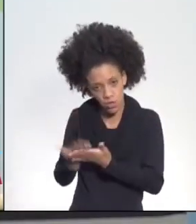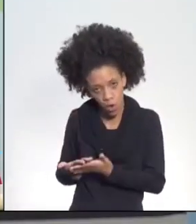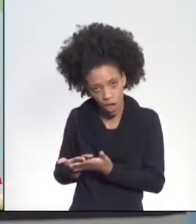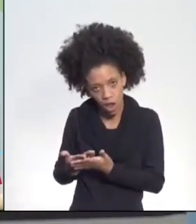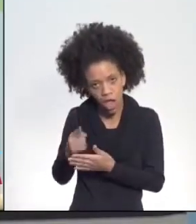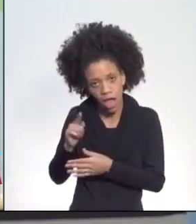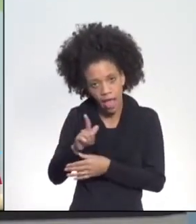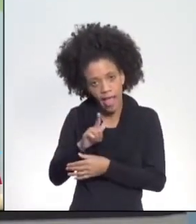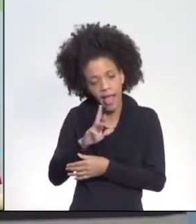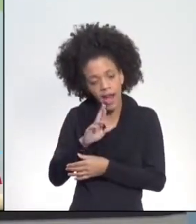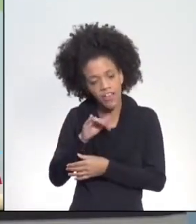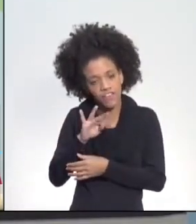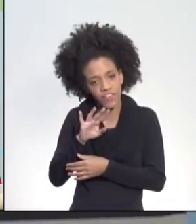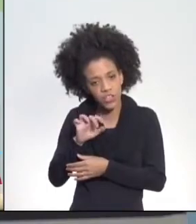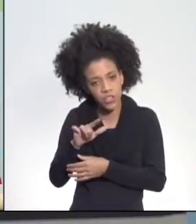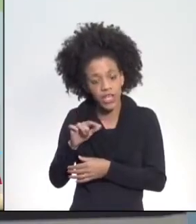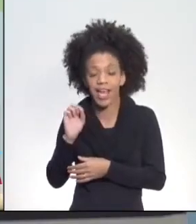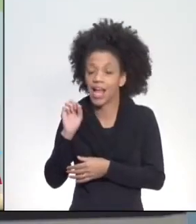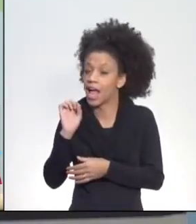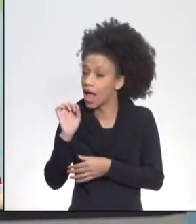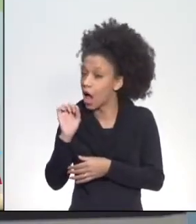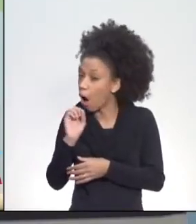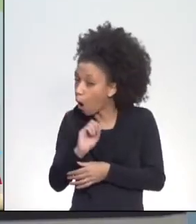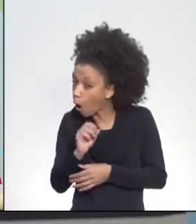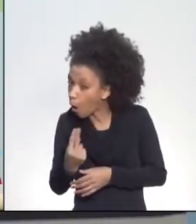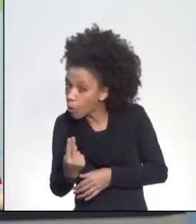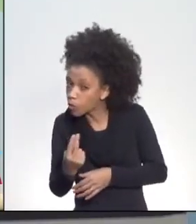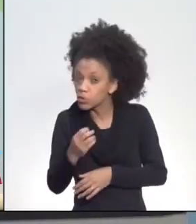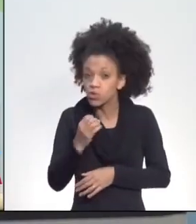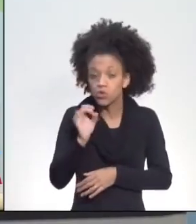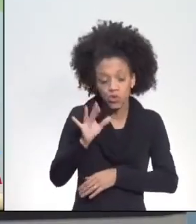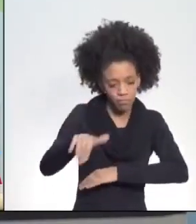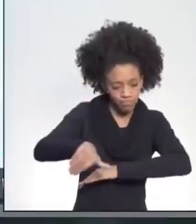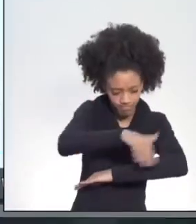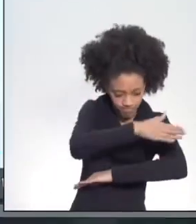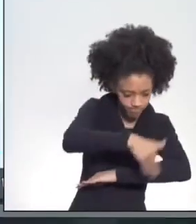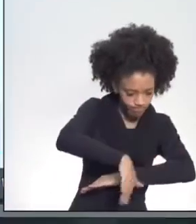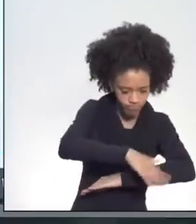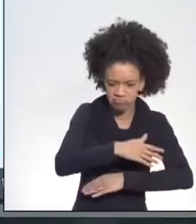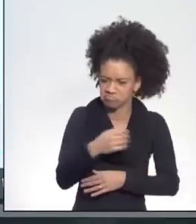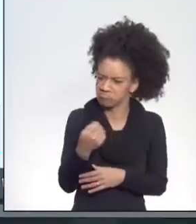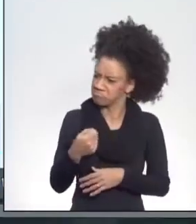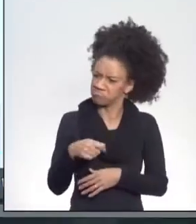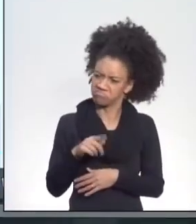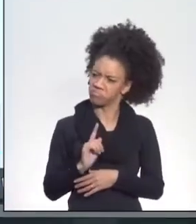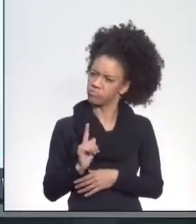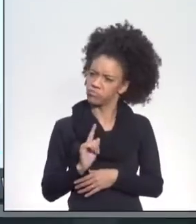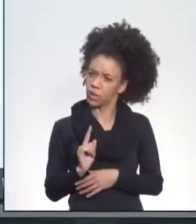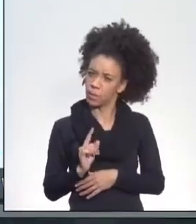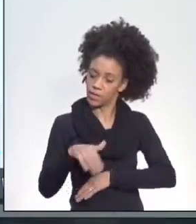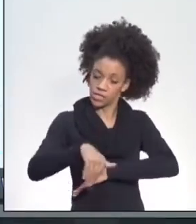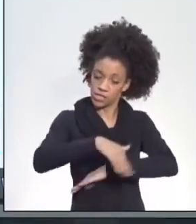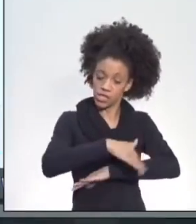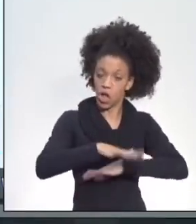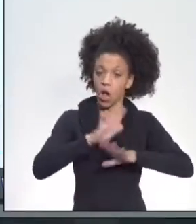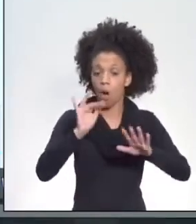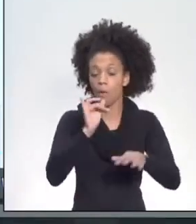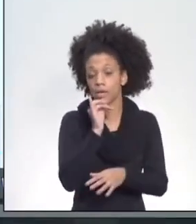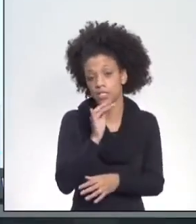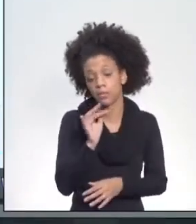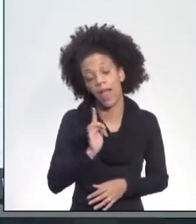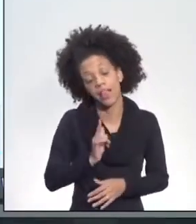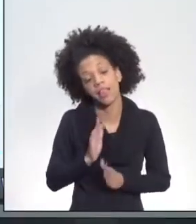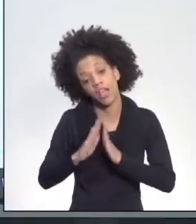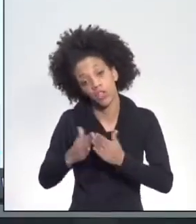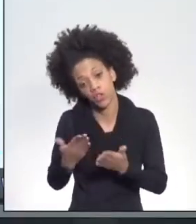grafite ou só é grafite se ela ficar exposta na rua? Não necessariamente, né? O grafite, vamos supor, existem escolas